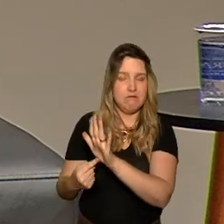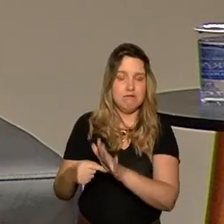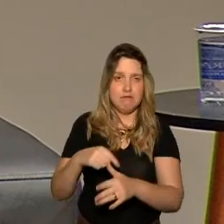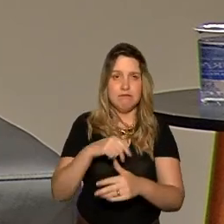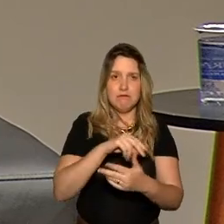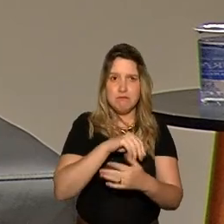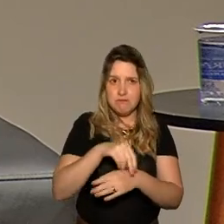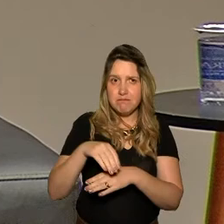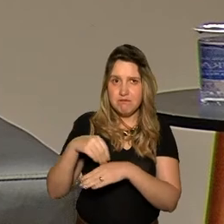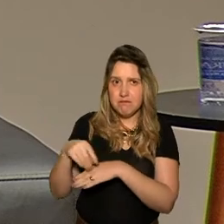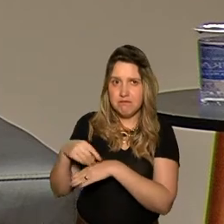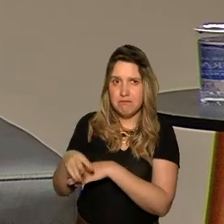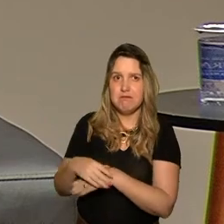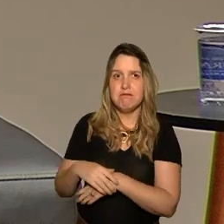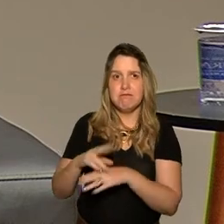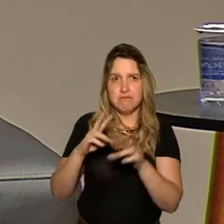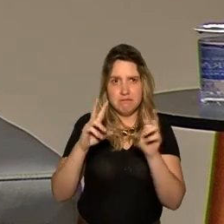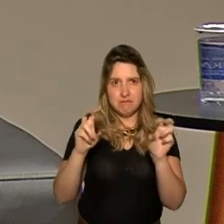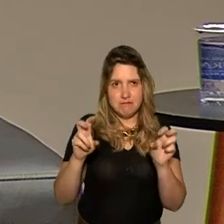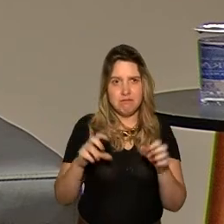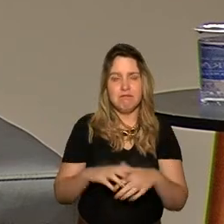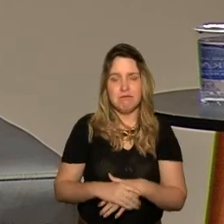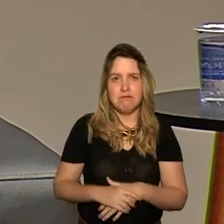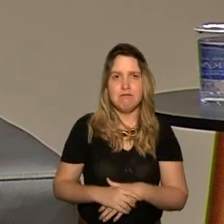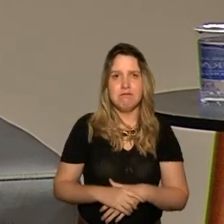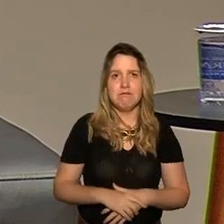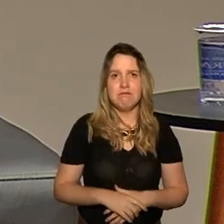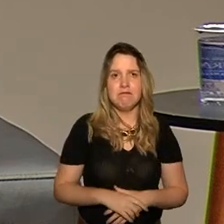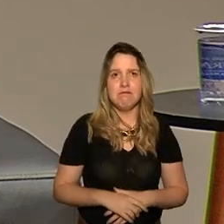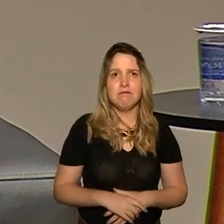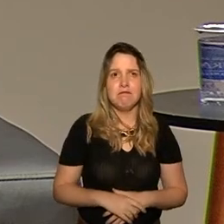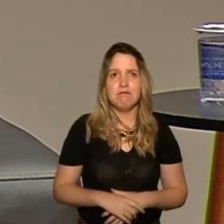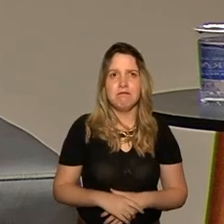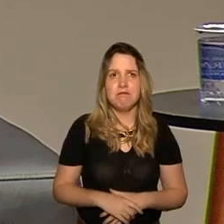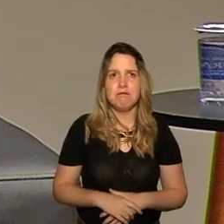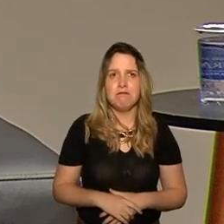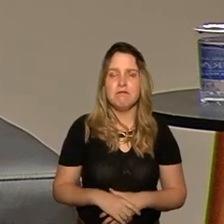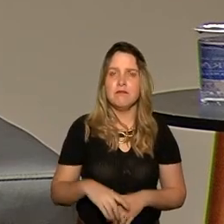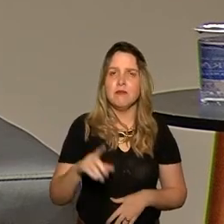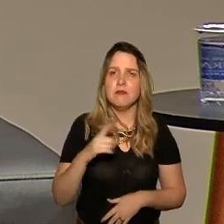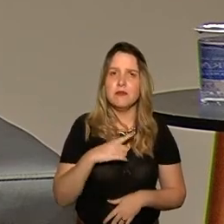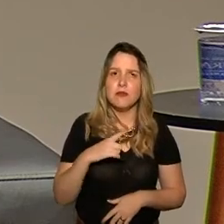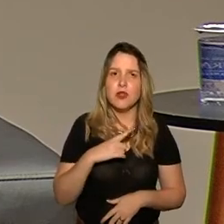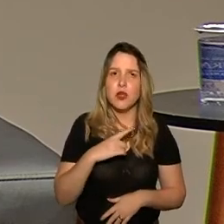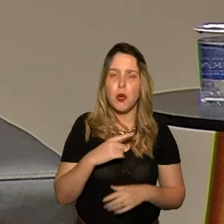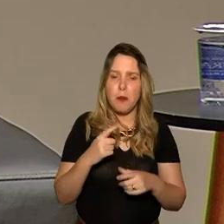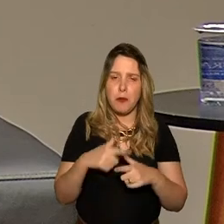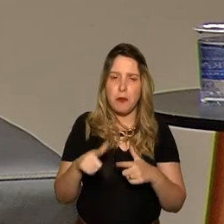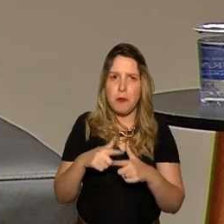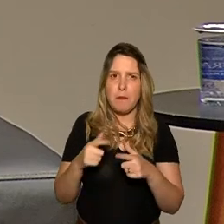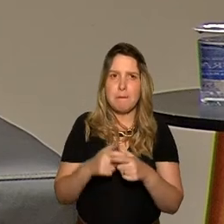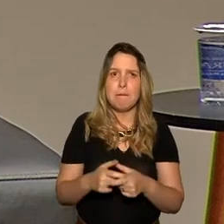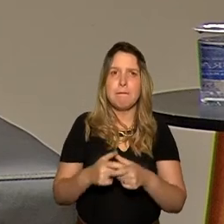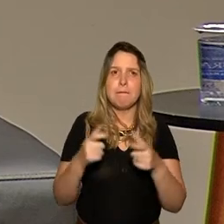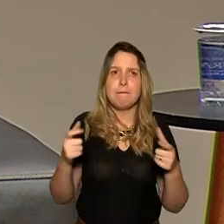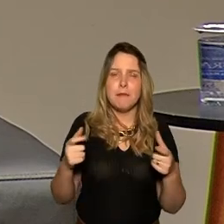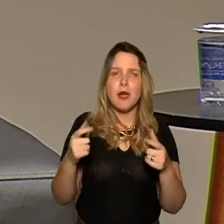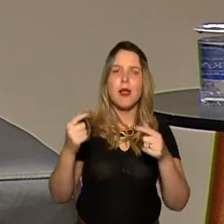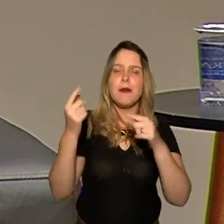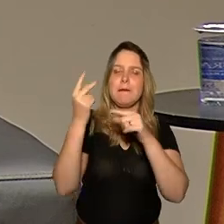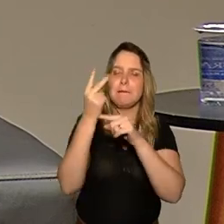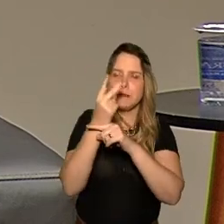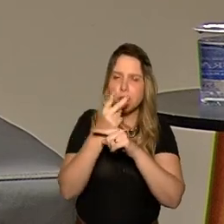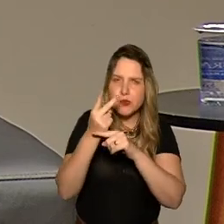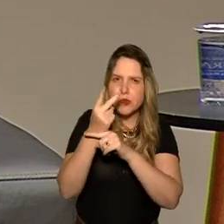e Cláudia trouxe esse exemplo né da exposição dos brasis Mas a demanda é maior do que essa conjugada